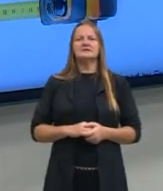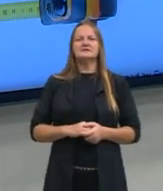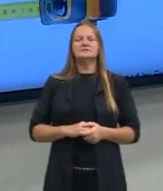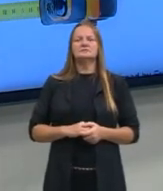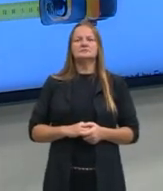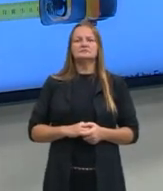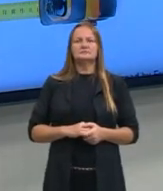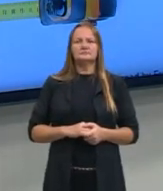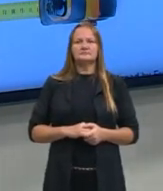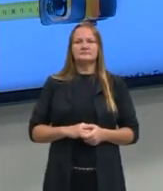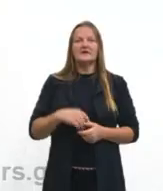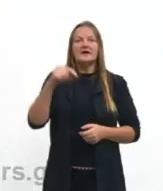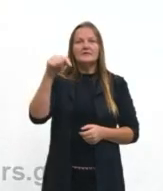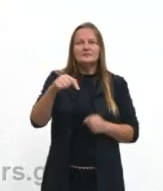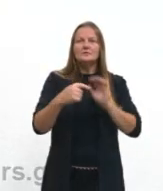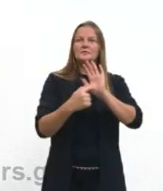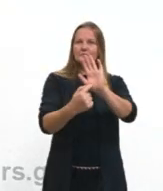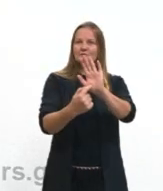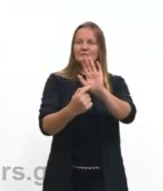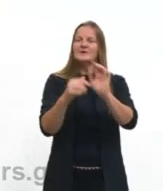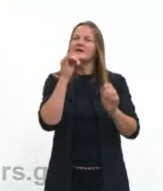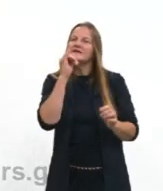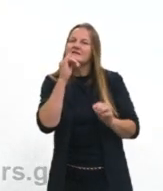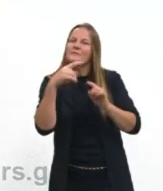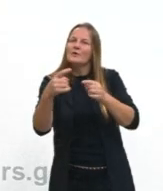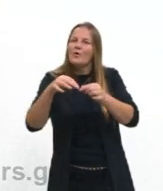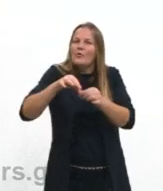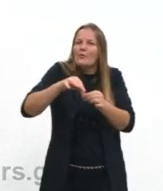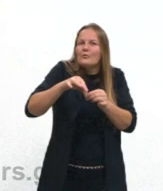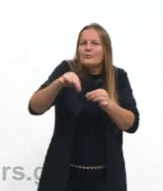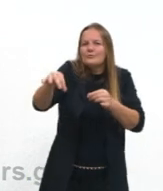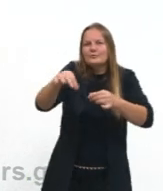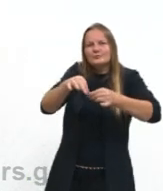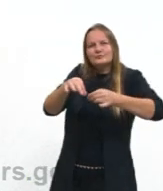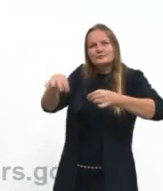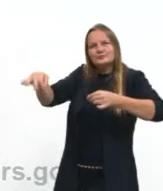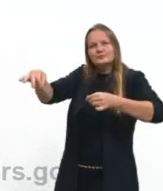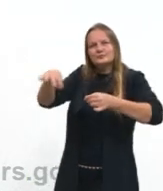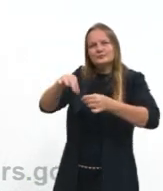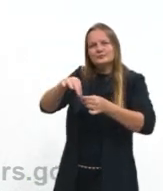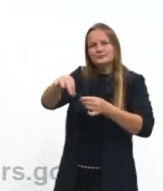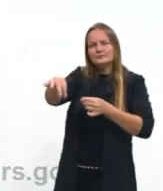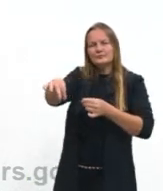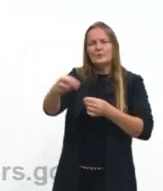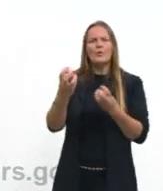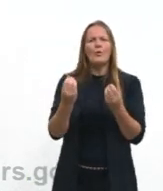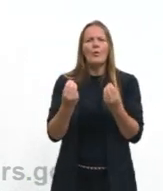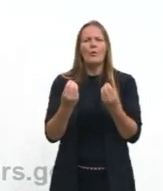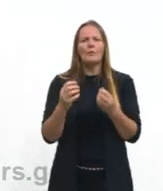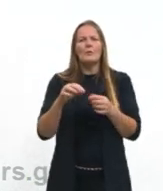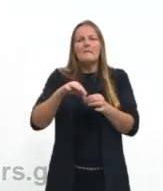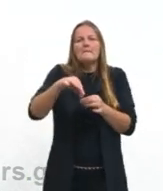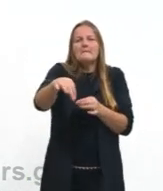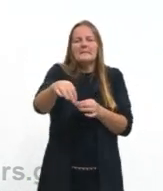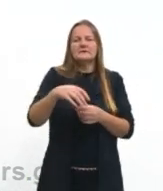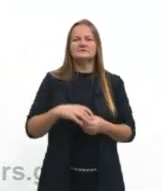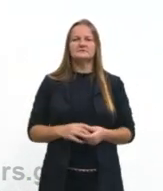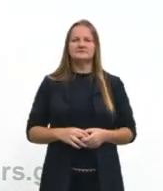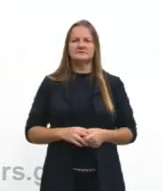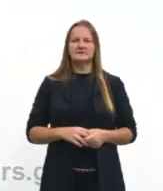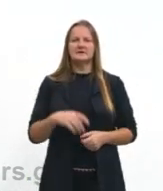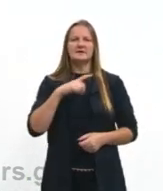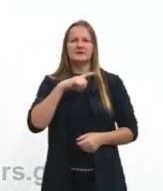outras aqui a gente tem alguns exemplos né de comprimento como que a gente mede o comprimento Hoje em dia a gente tem aqui